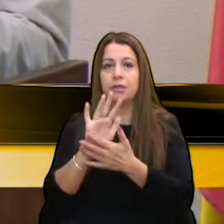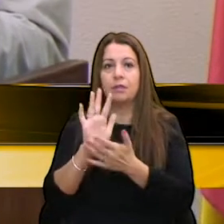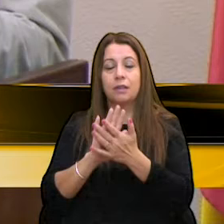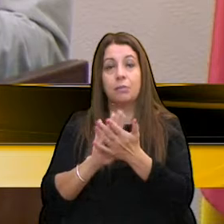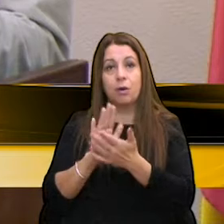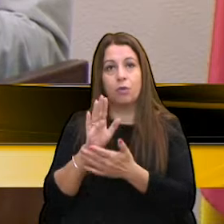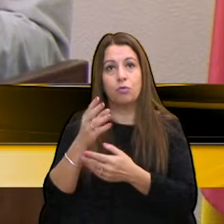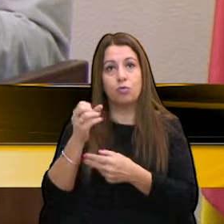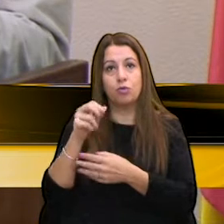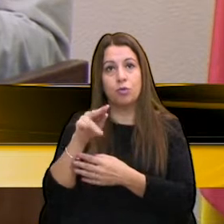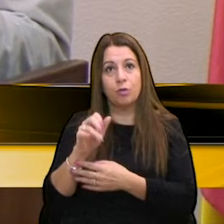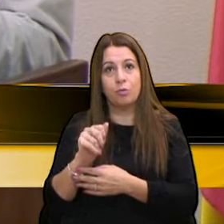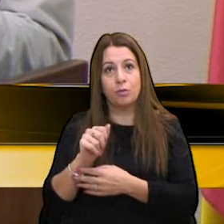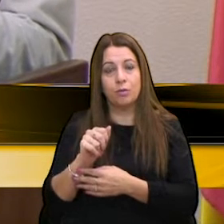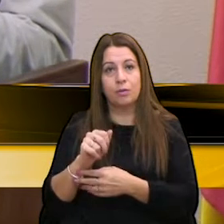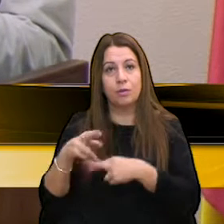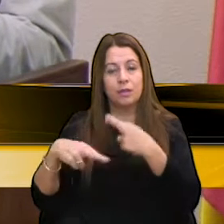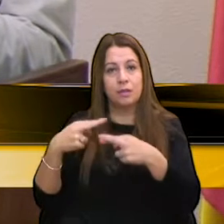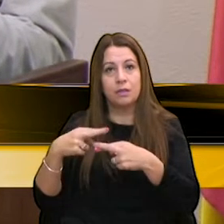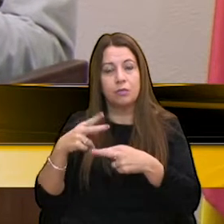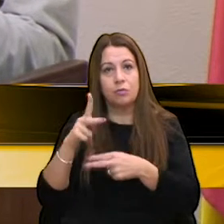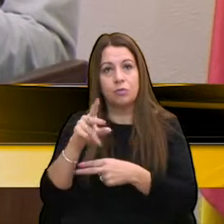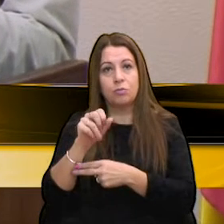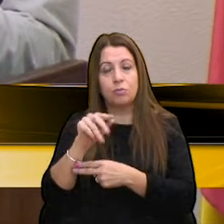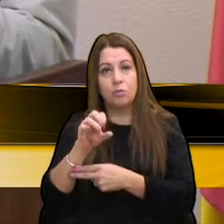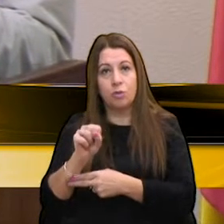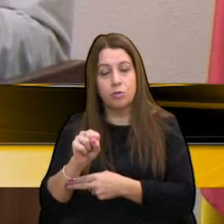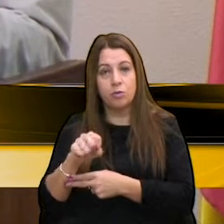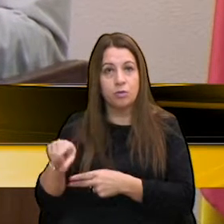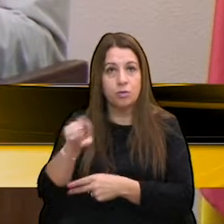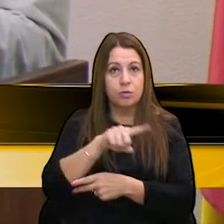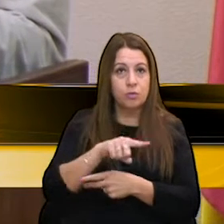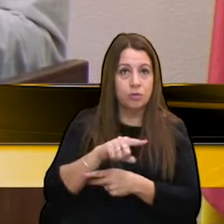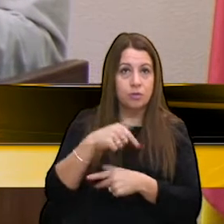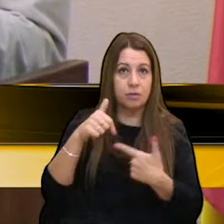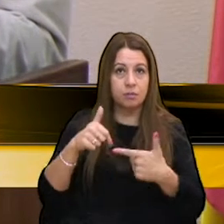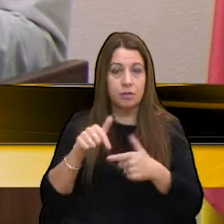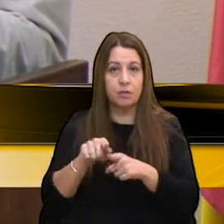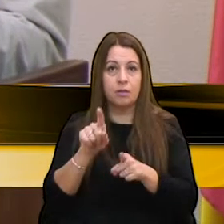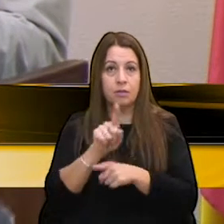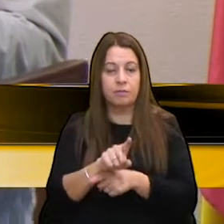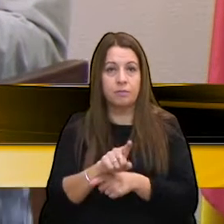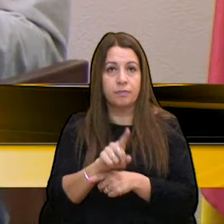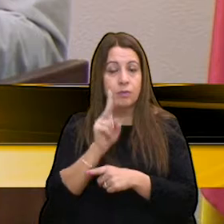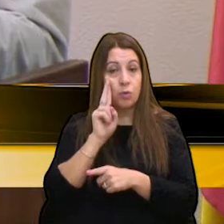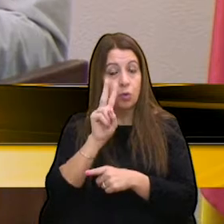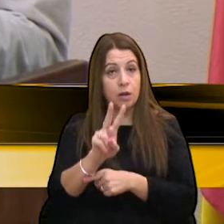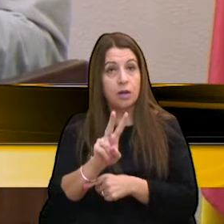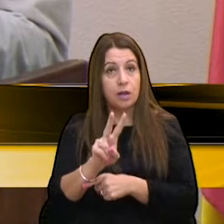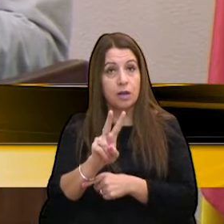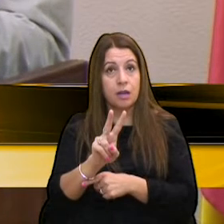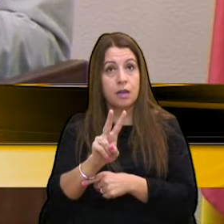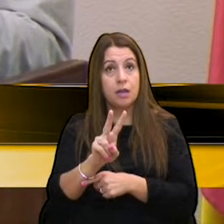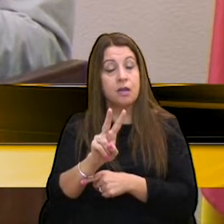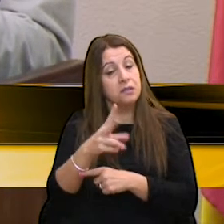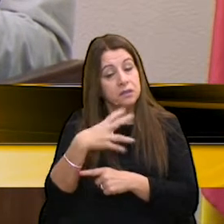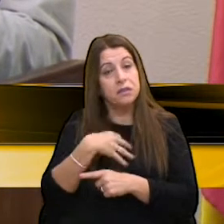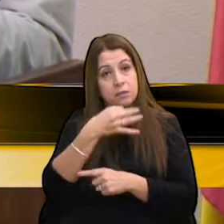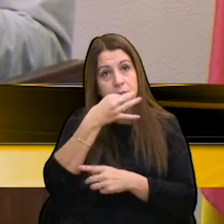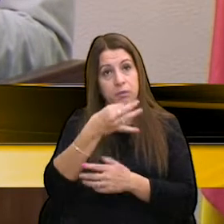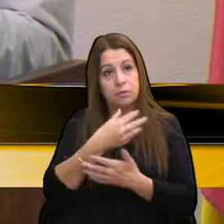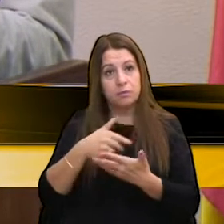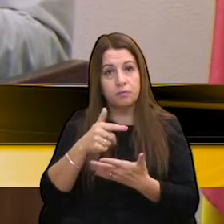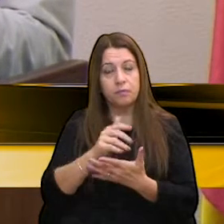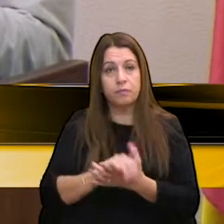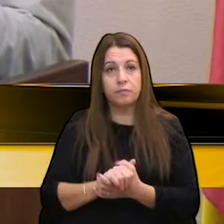de geração de postos de trabalho. Se olharmos unicamente esse ponto de vista, o meio